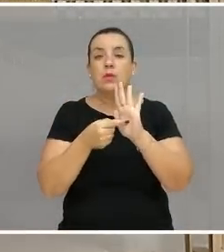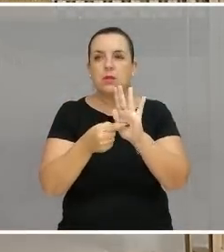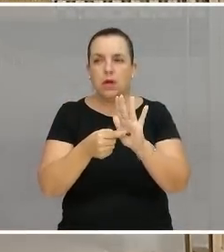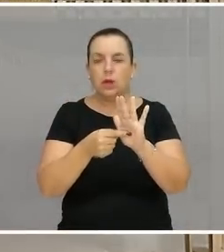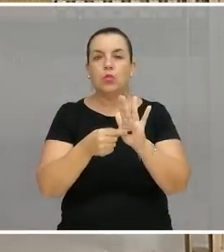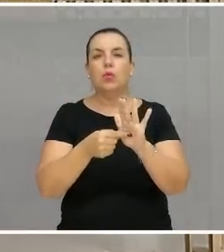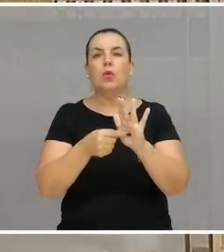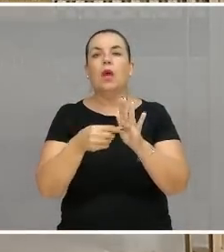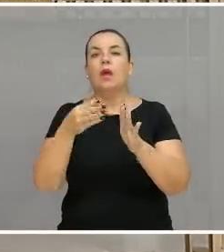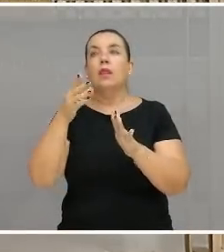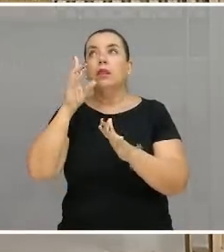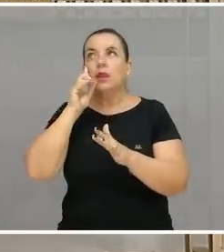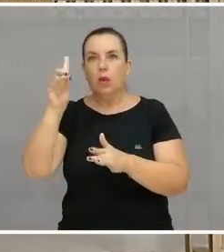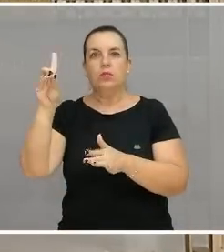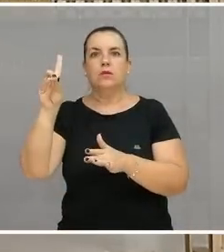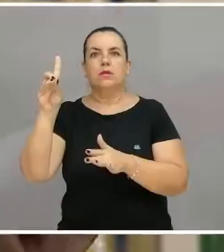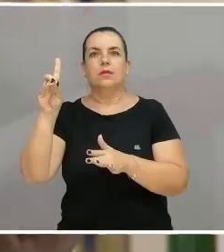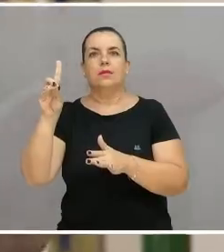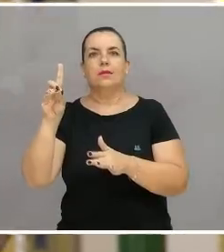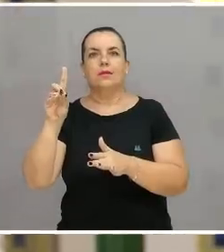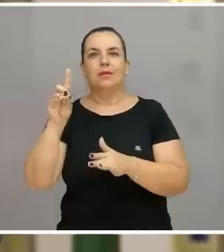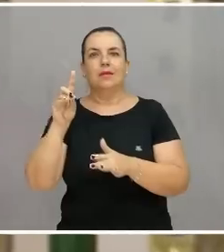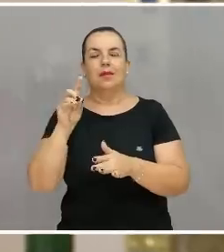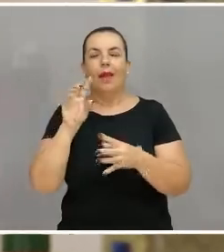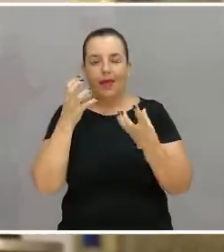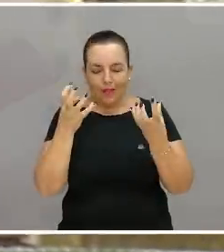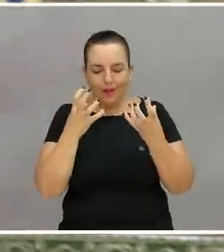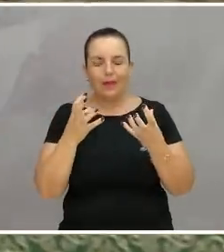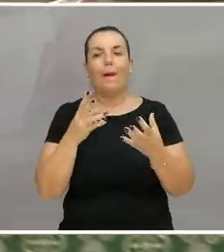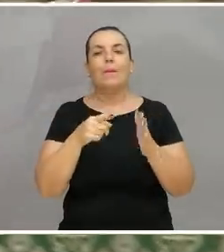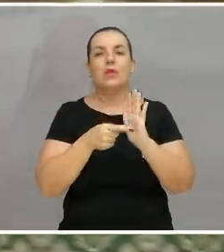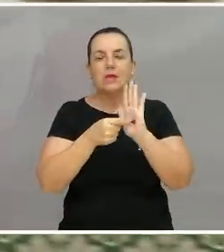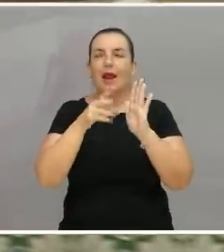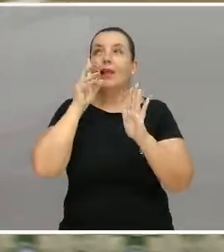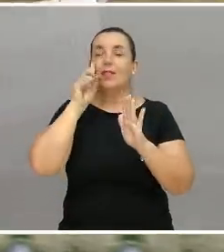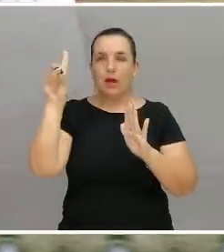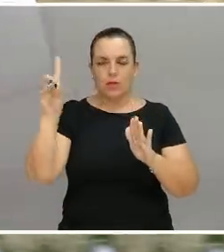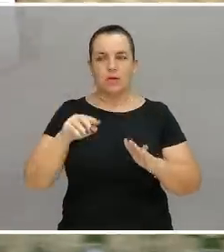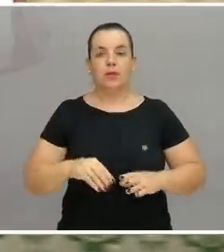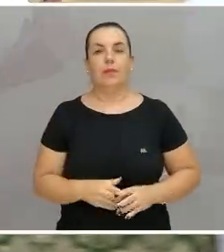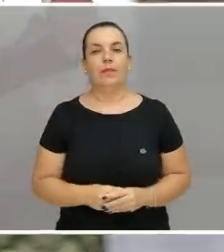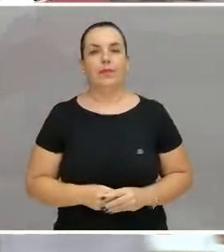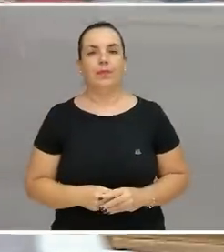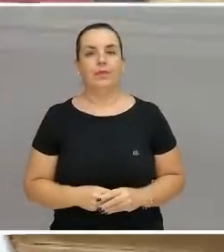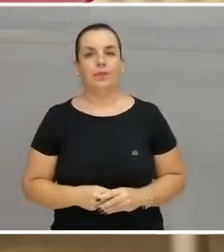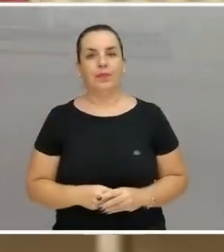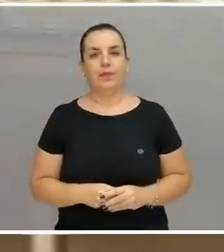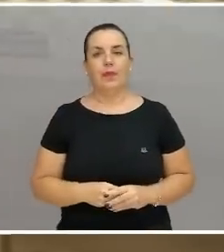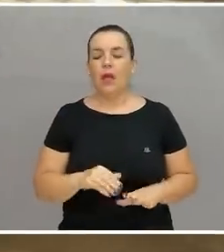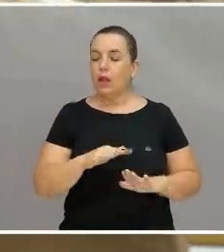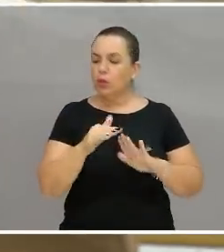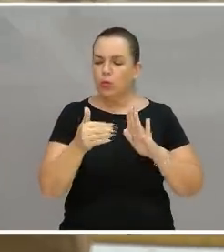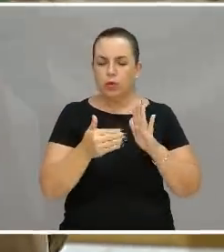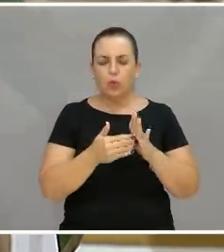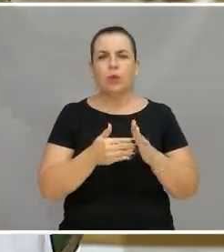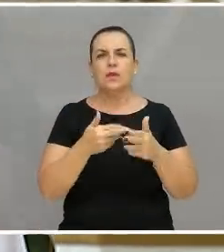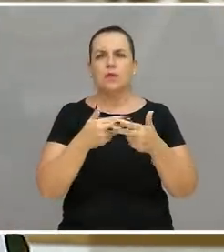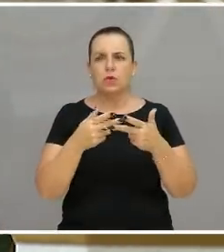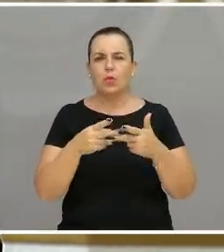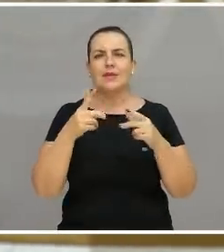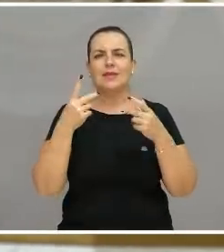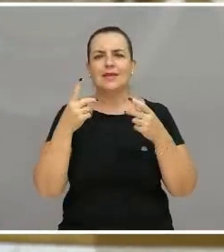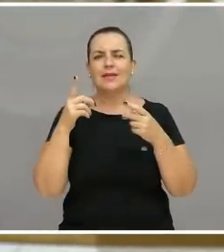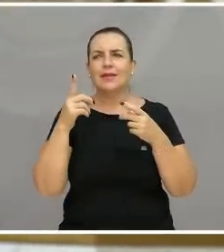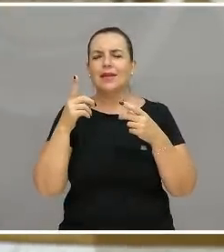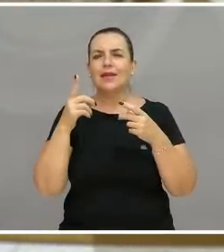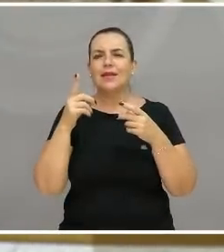mostrar o Pai, revelar o Pai, falar do Pai. E tudo isso num propósito: mostrar o reino